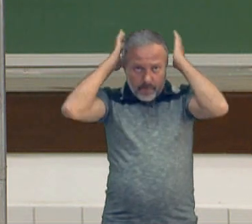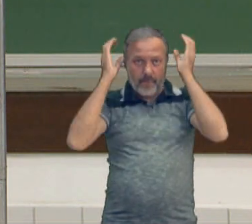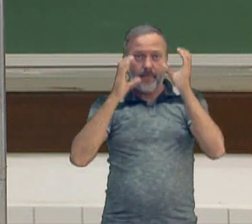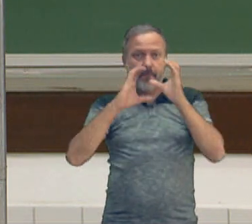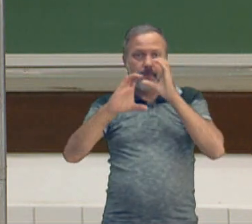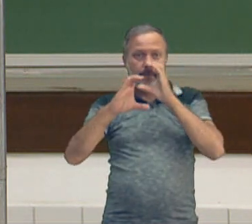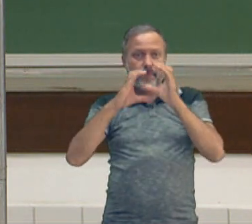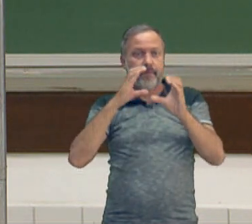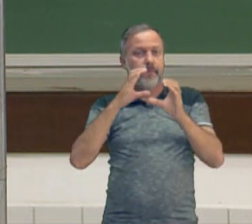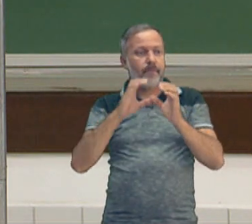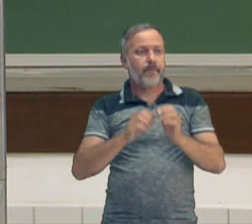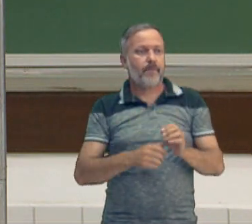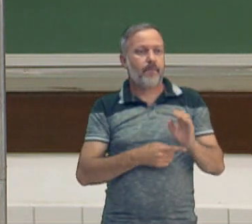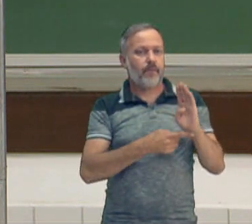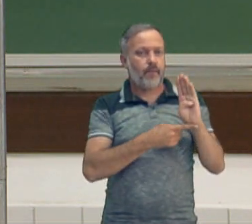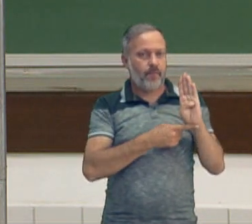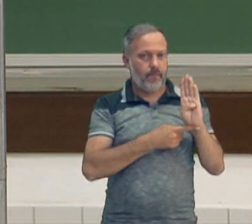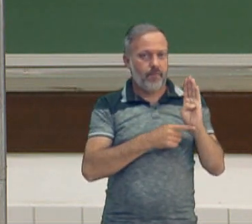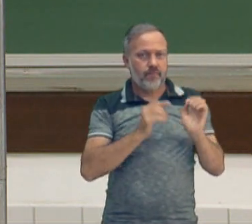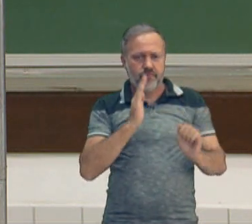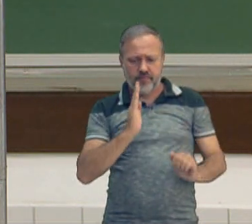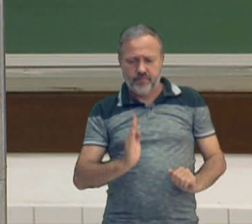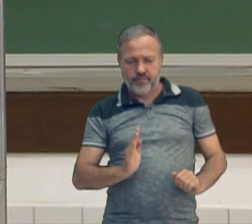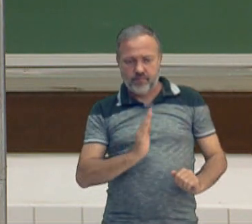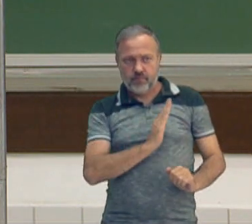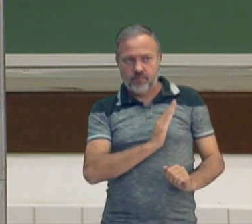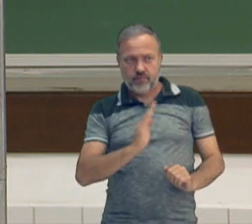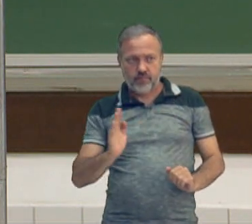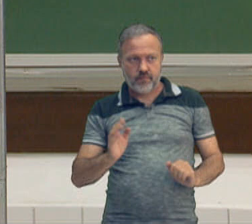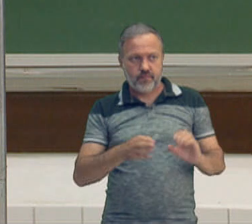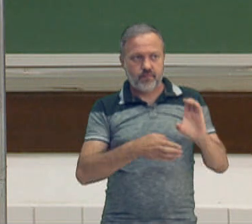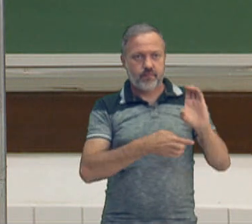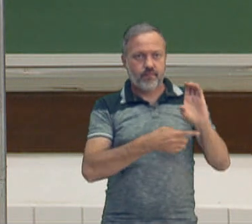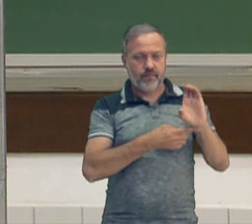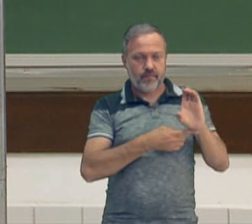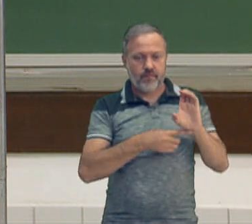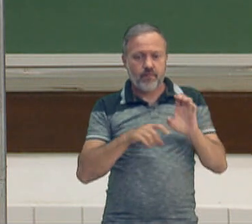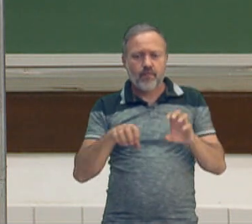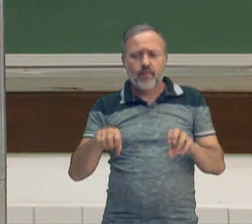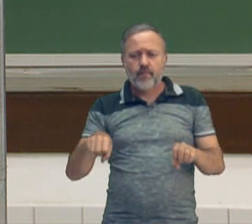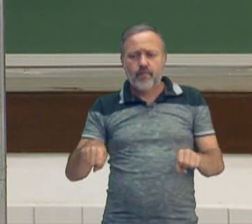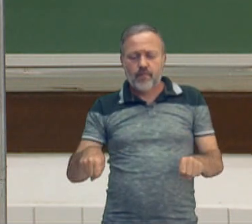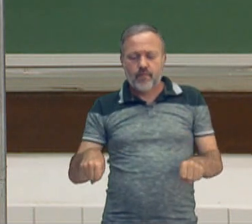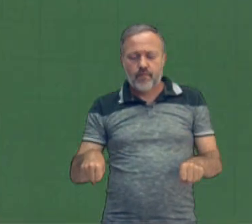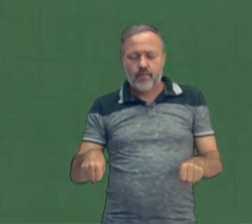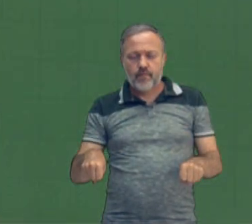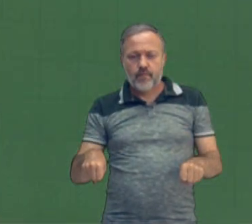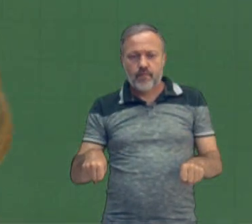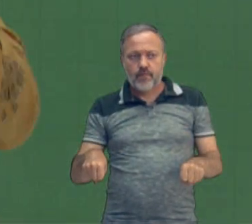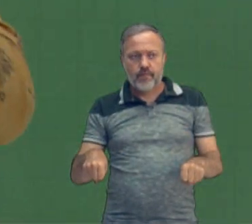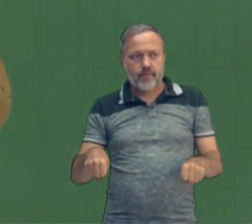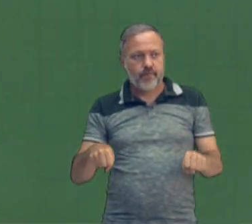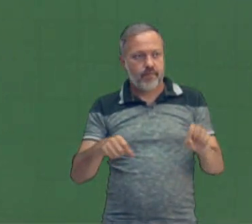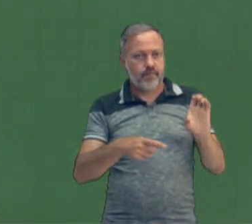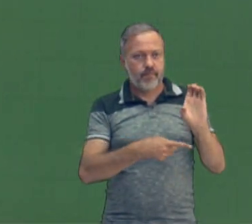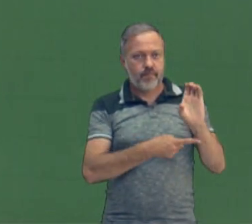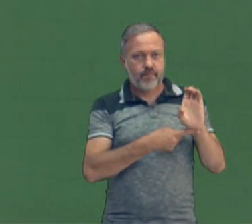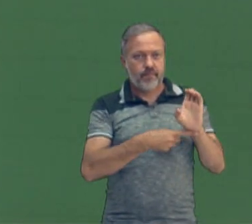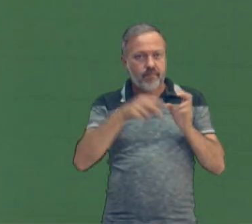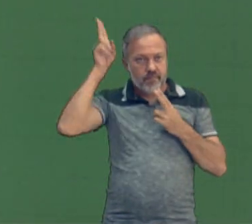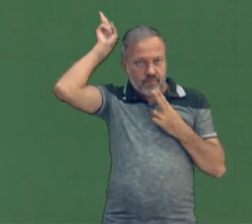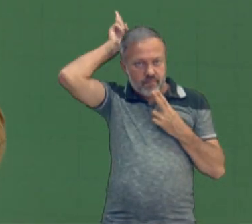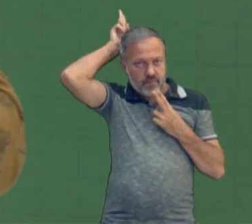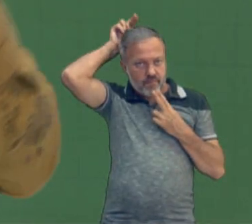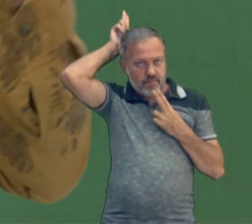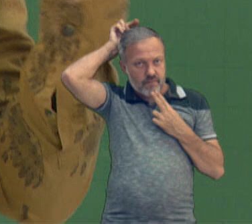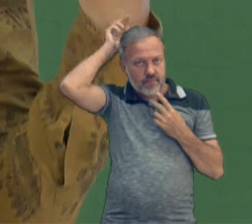É A, católica. B, budista. C, indígena. Mais um